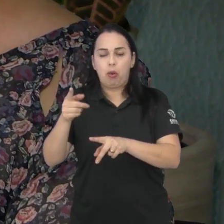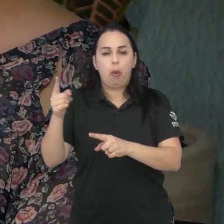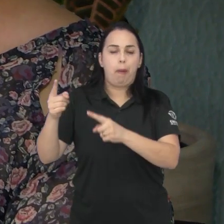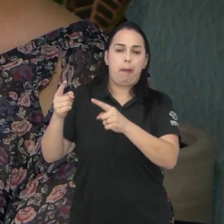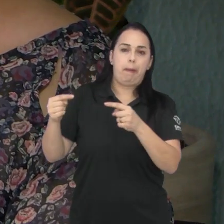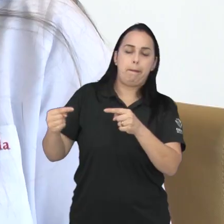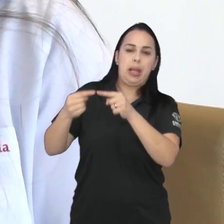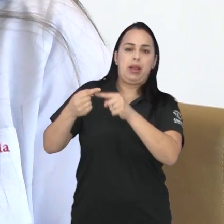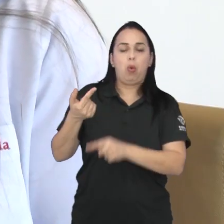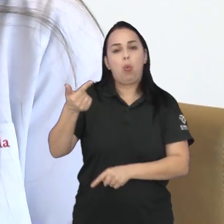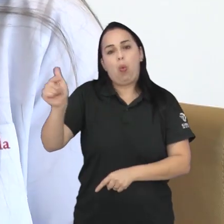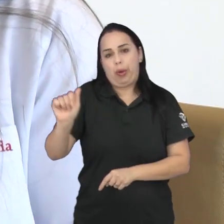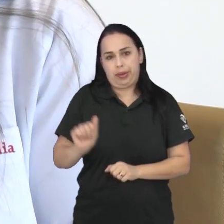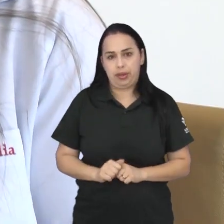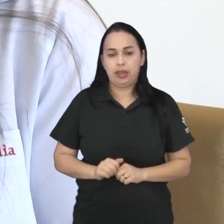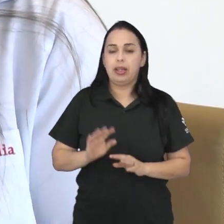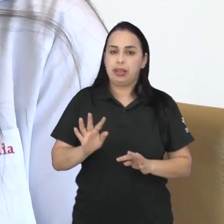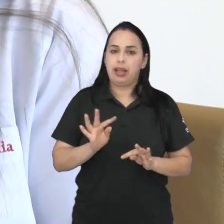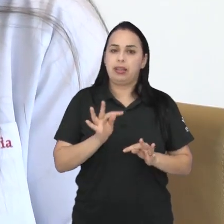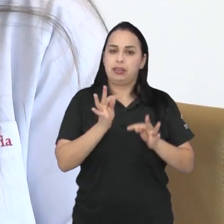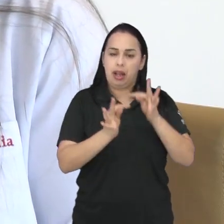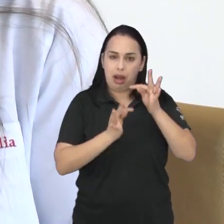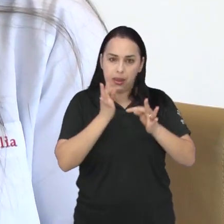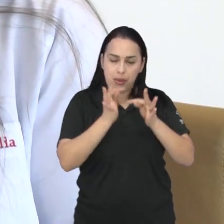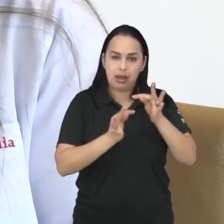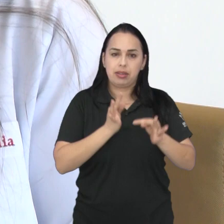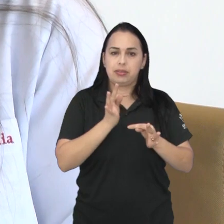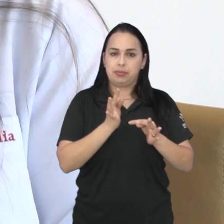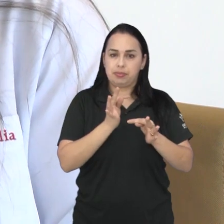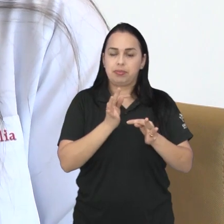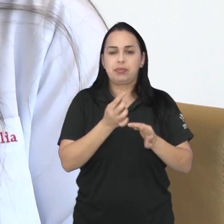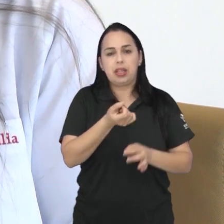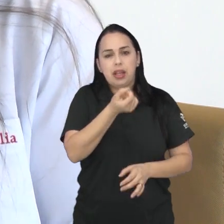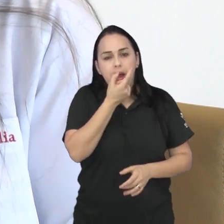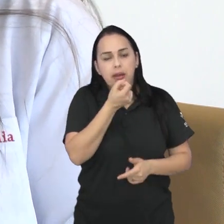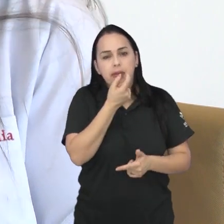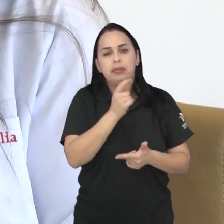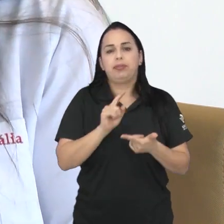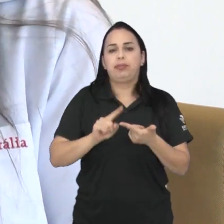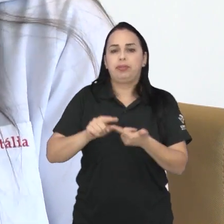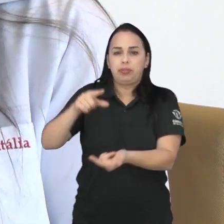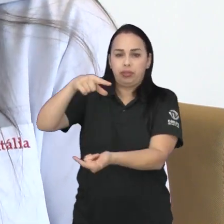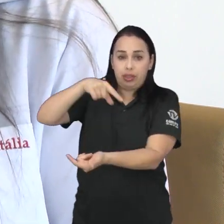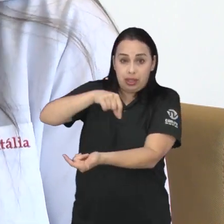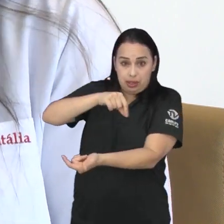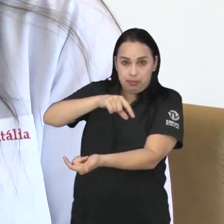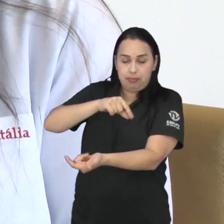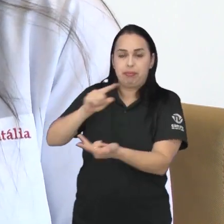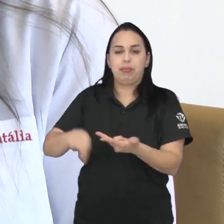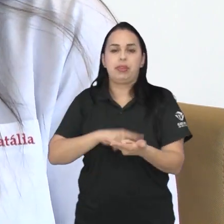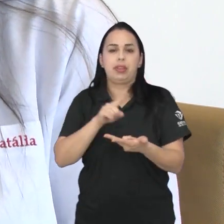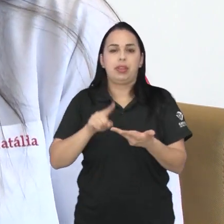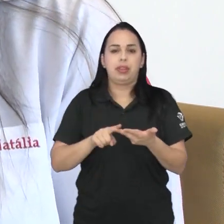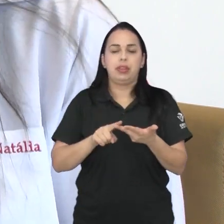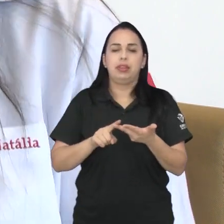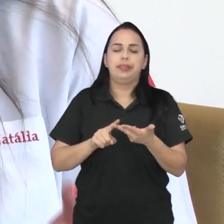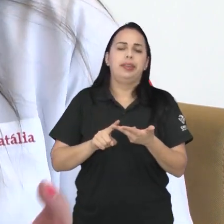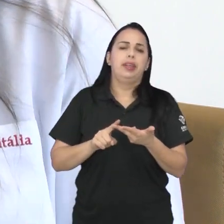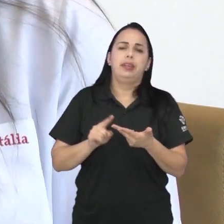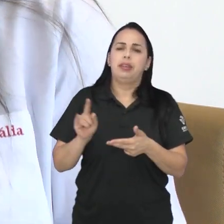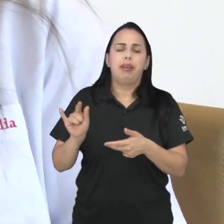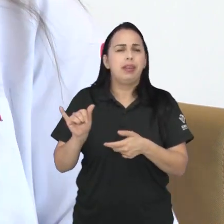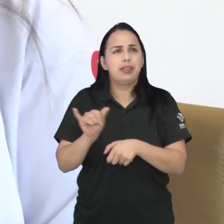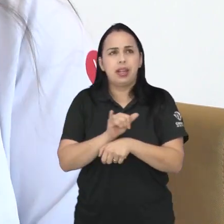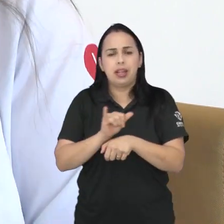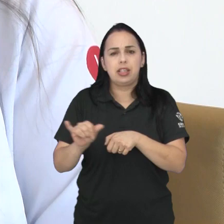para outra pessoa a gente tem imunoterapia que são os agentes biológicos a gente tem a quimioterapia a gente tem esquemas